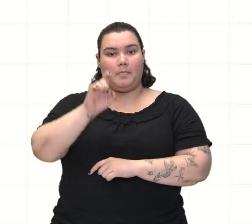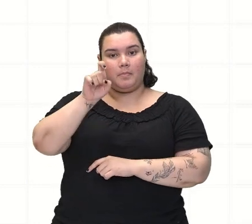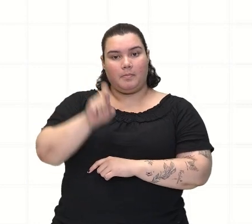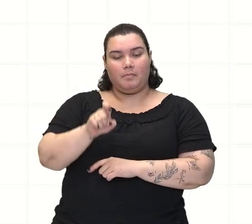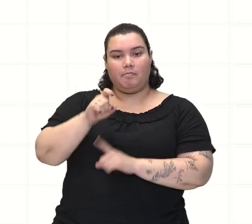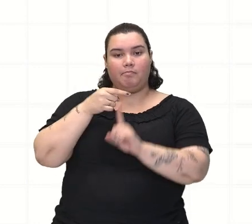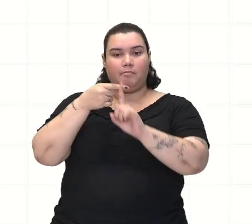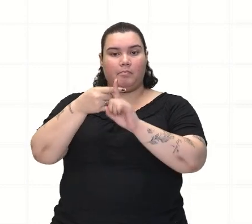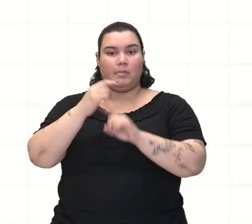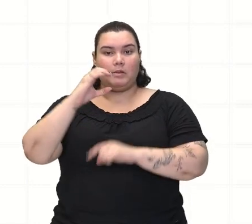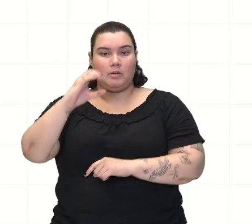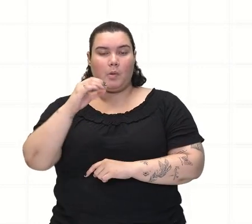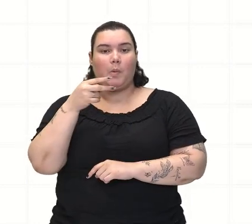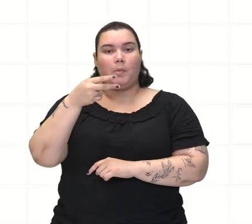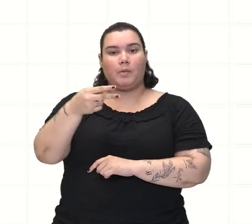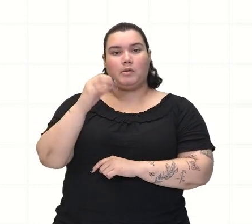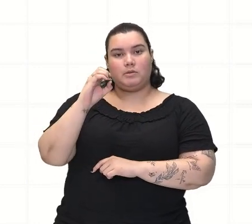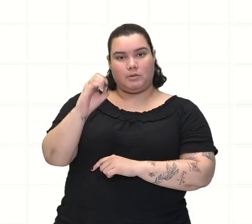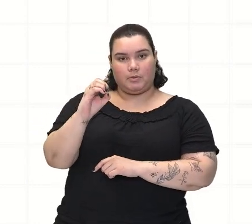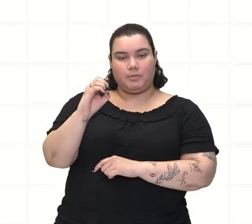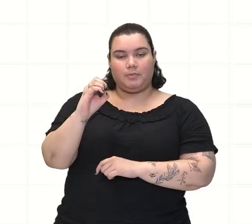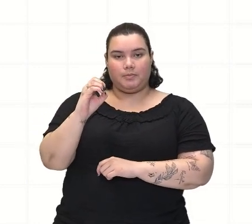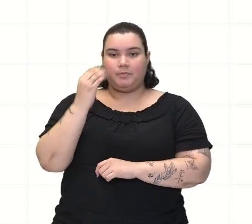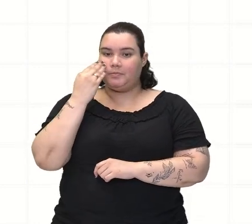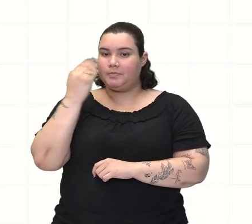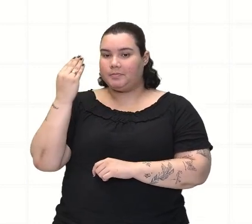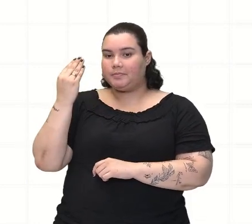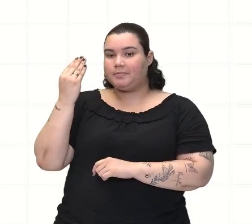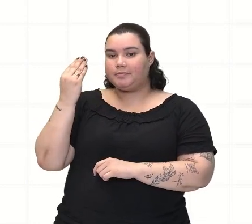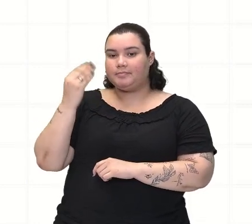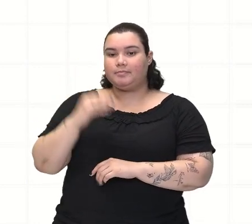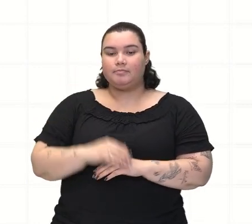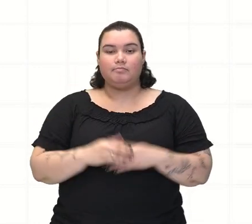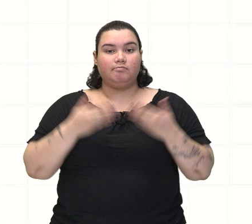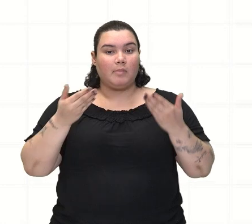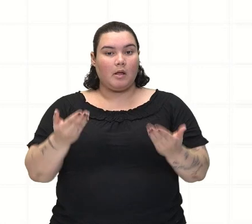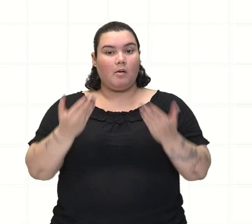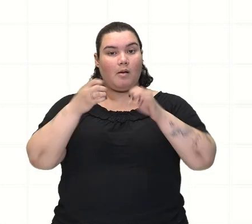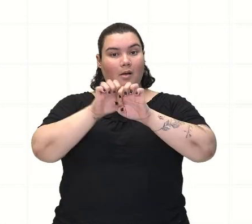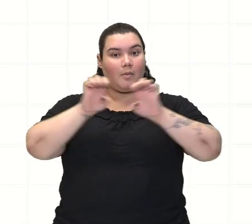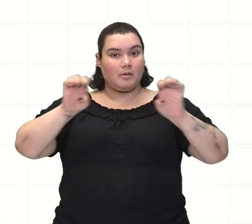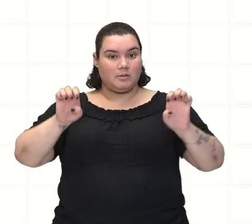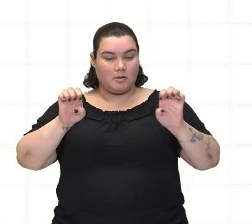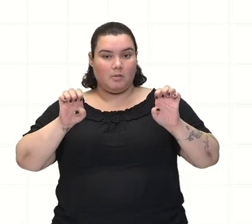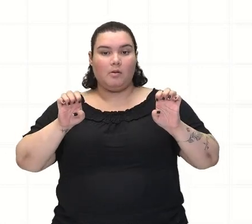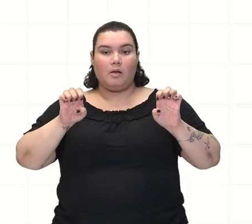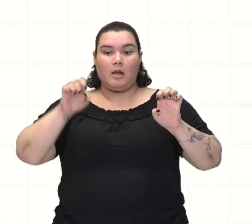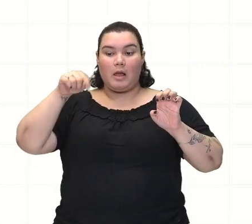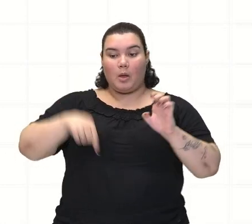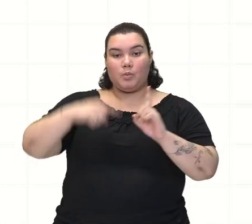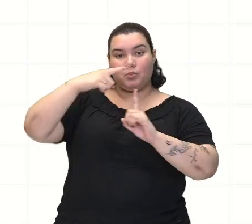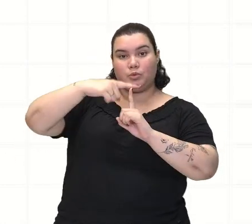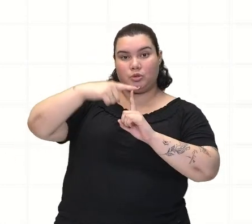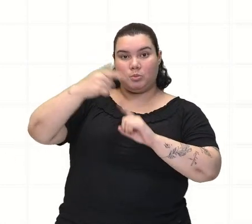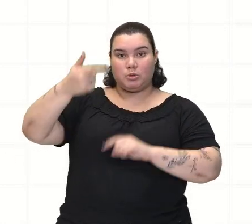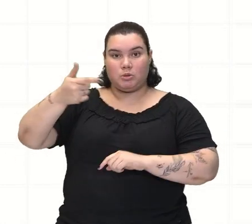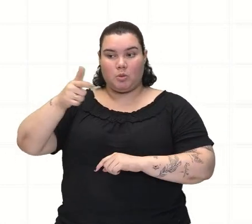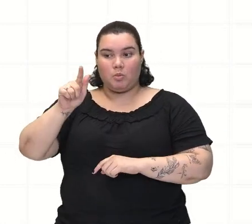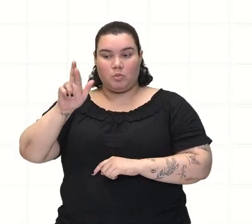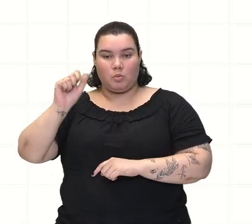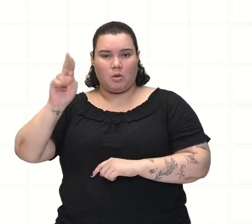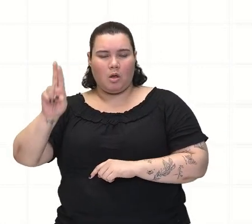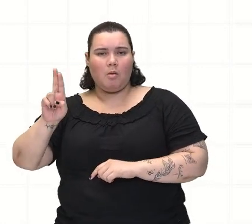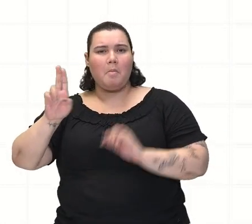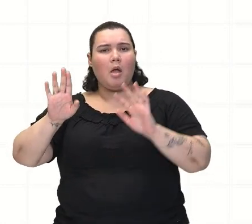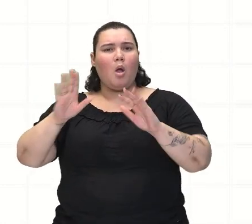mais c igual a zero. Então, toda vez que uma equação é do segundo grau. Quem determina o grau da equação,